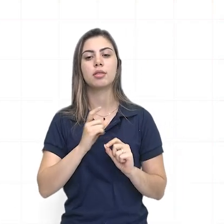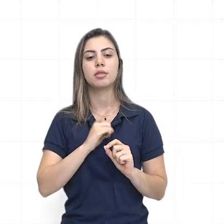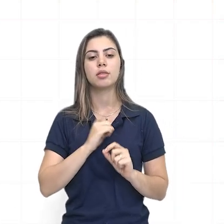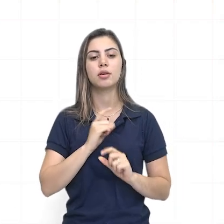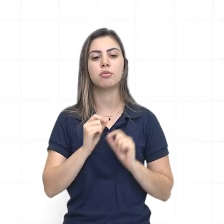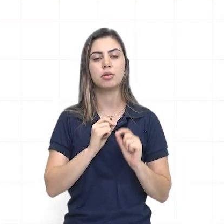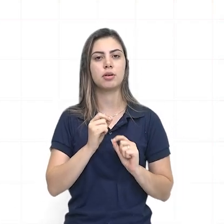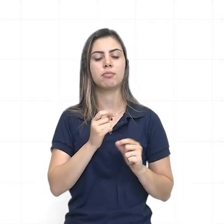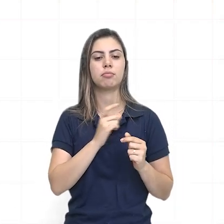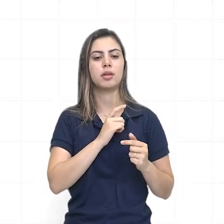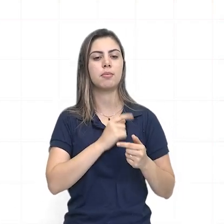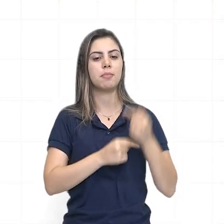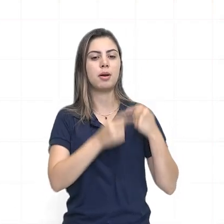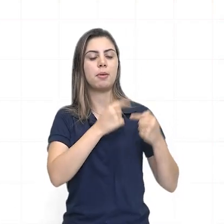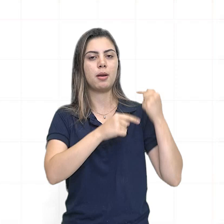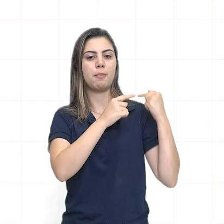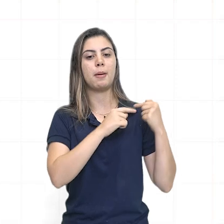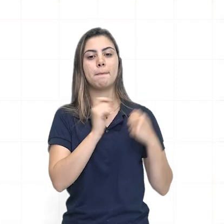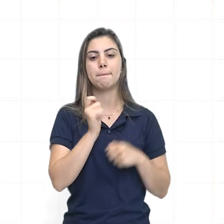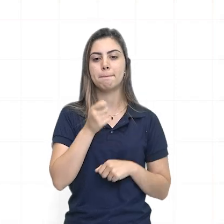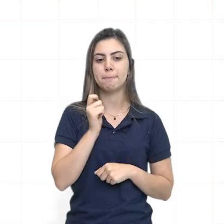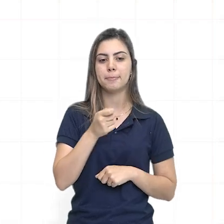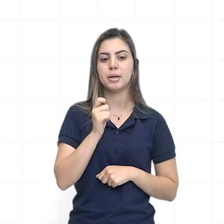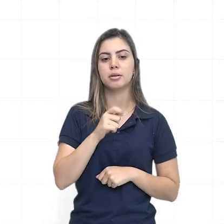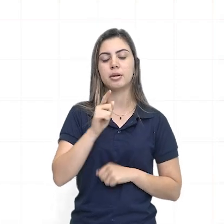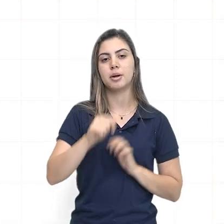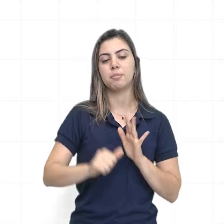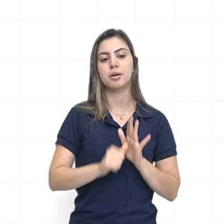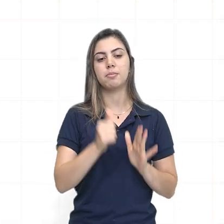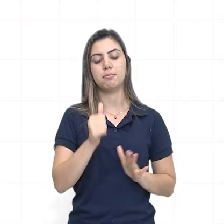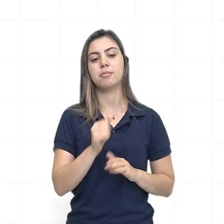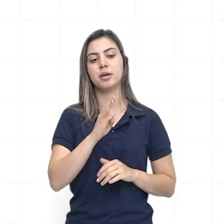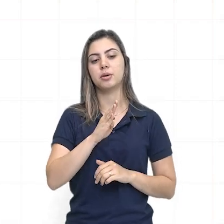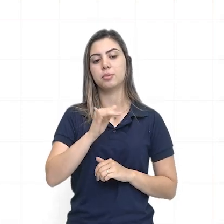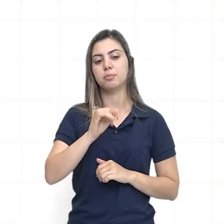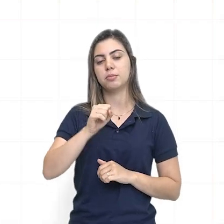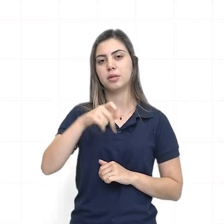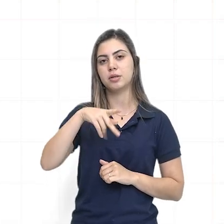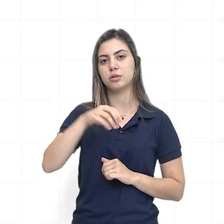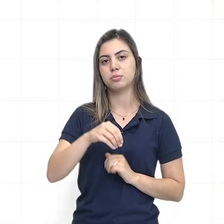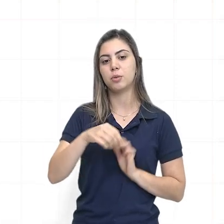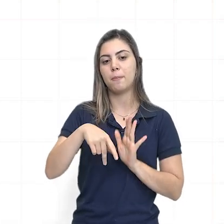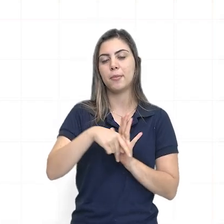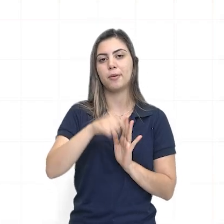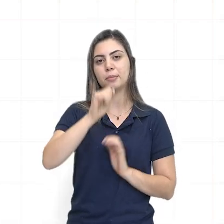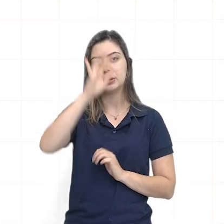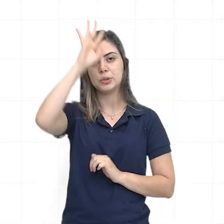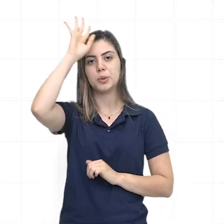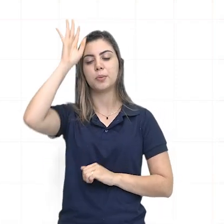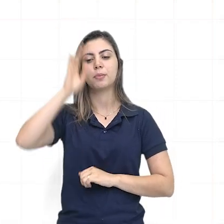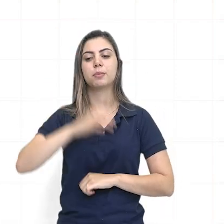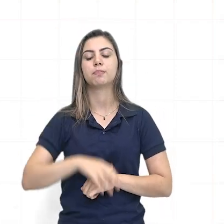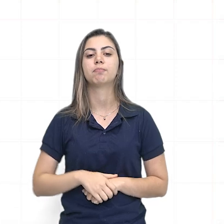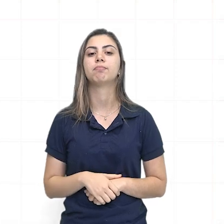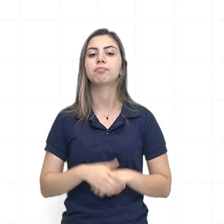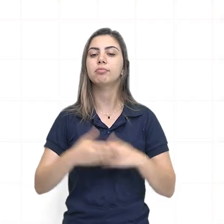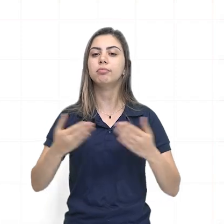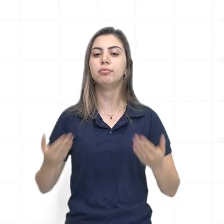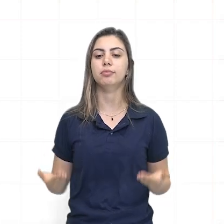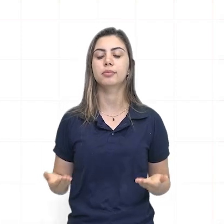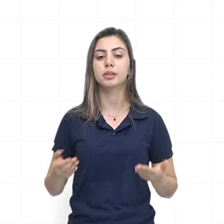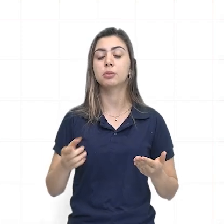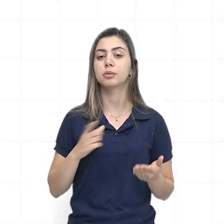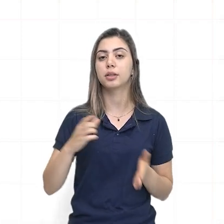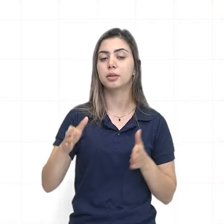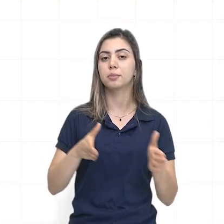apóstolo Pedro, tido como o primeiro bispo de Roma, né? E dentro da